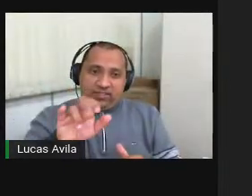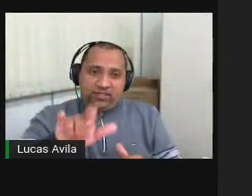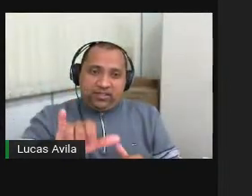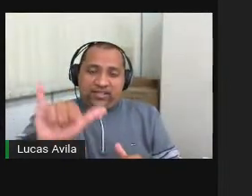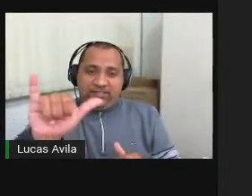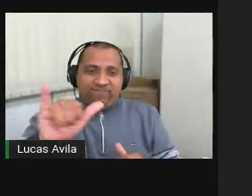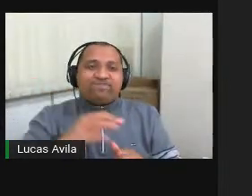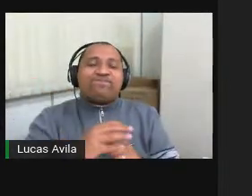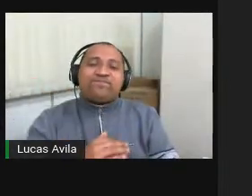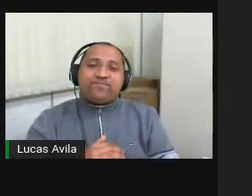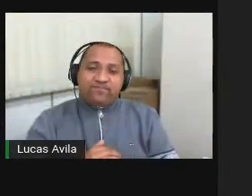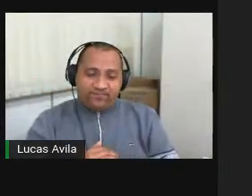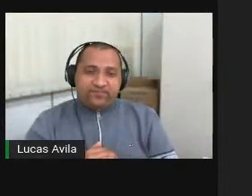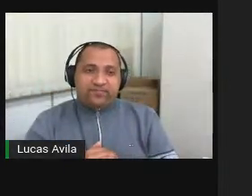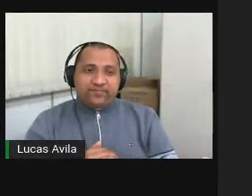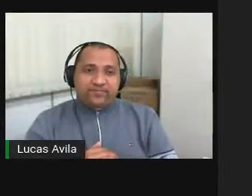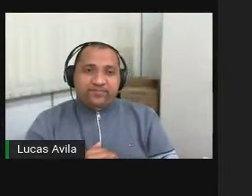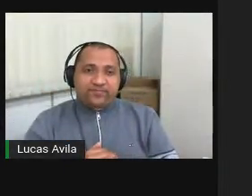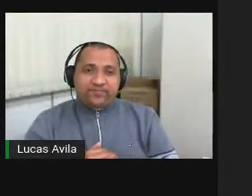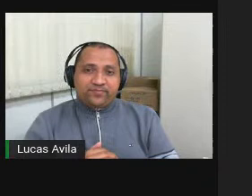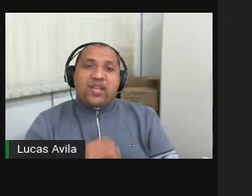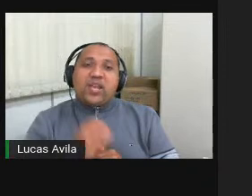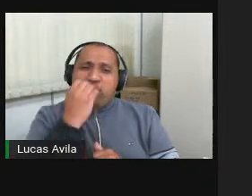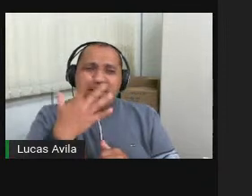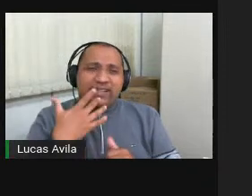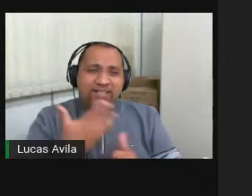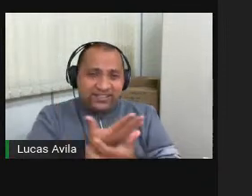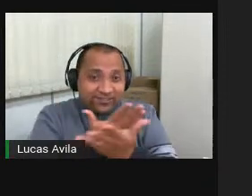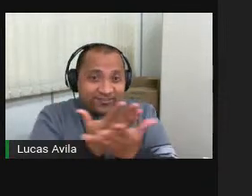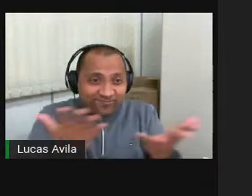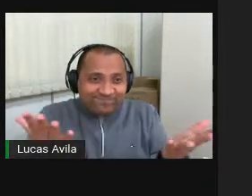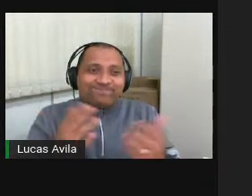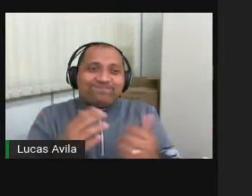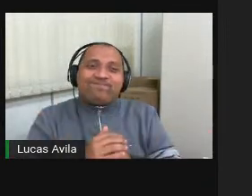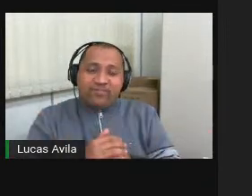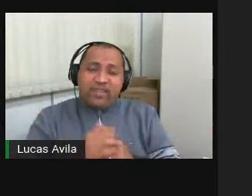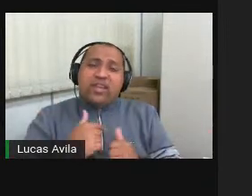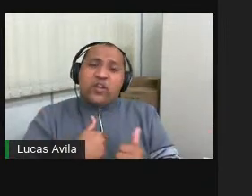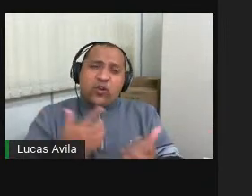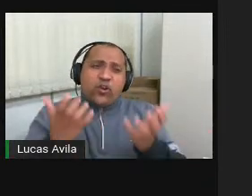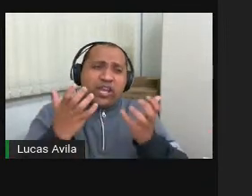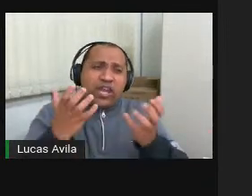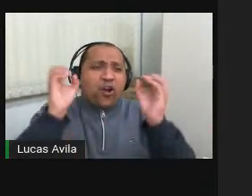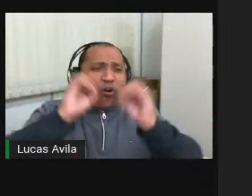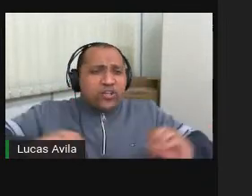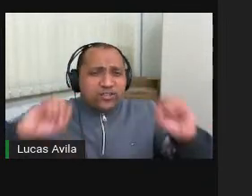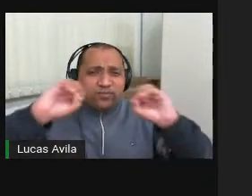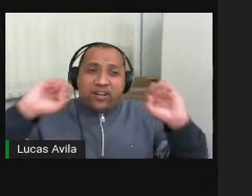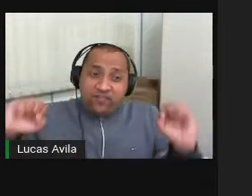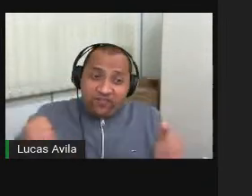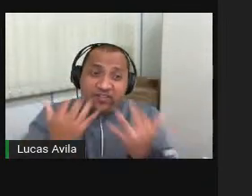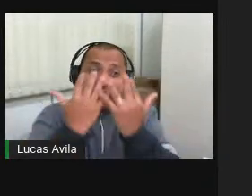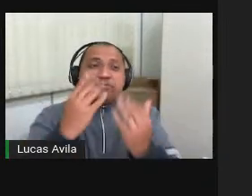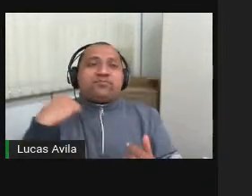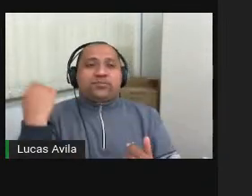Nascimento. Boa tarde a todos. Desejo uma excelente solenidade a todos nós.